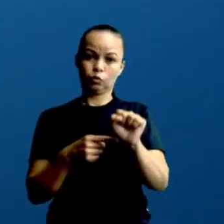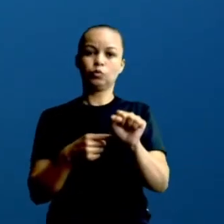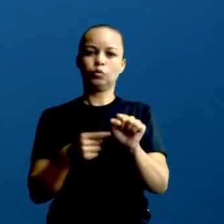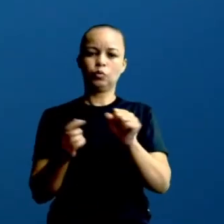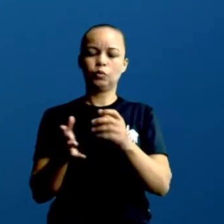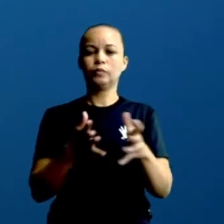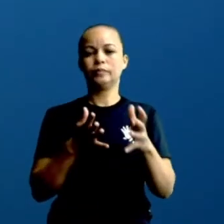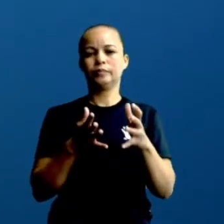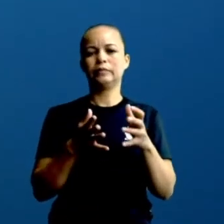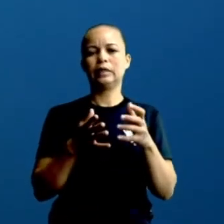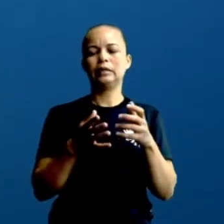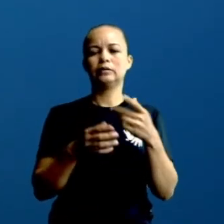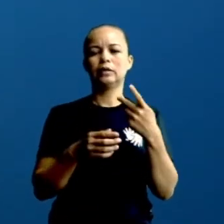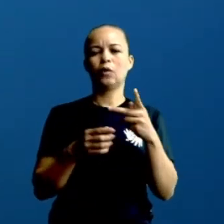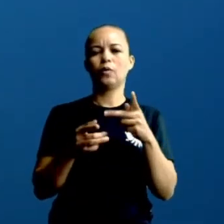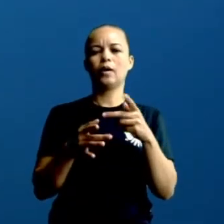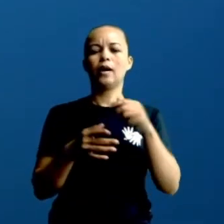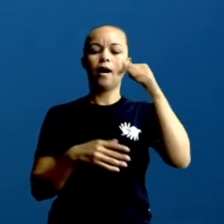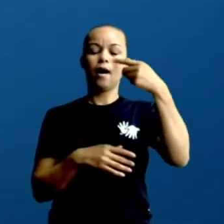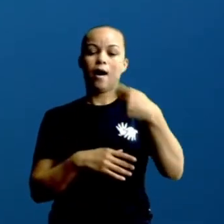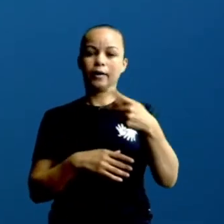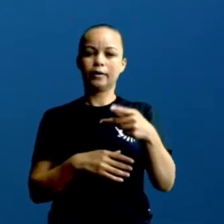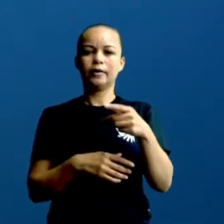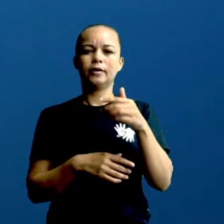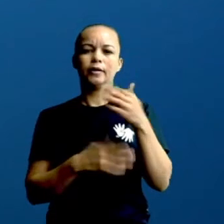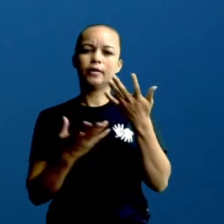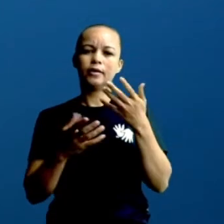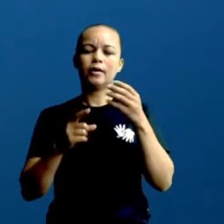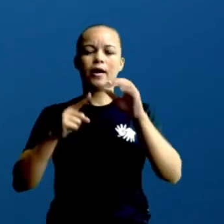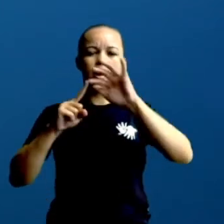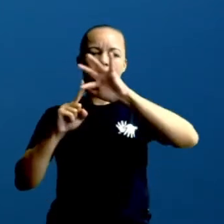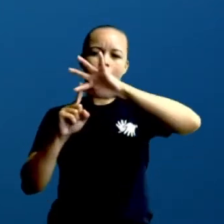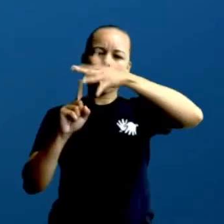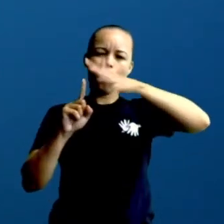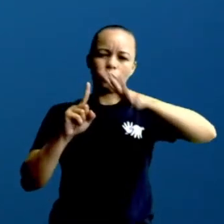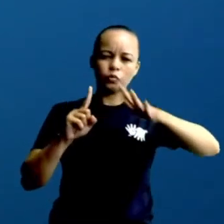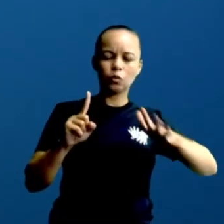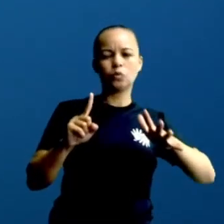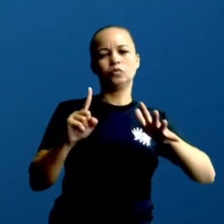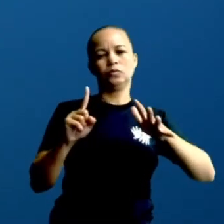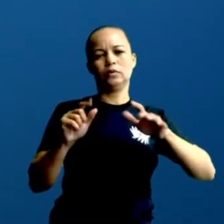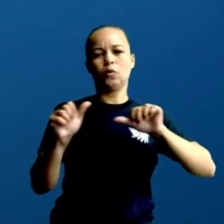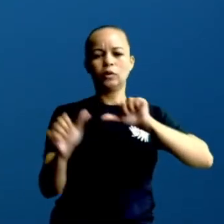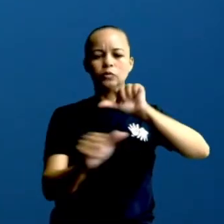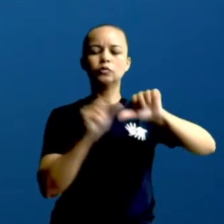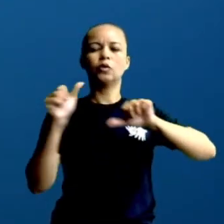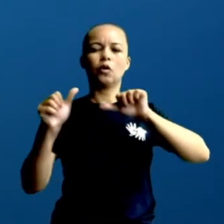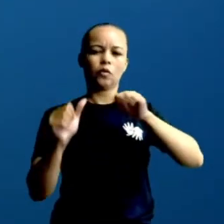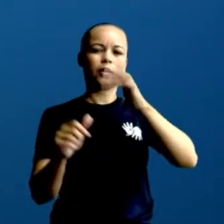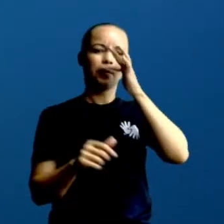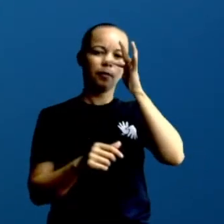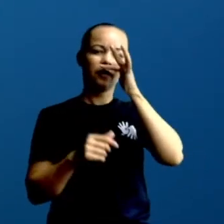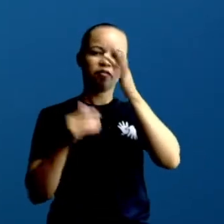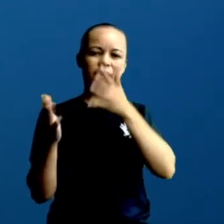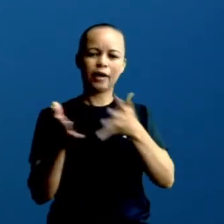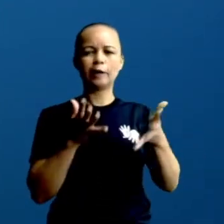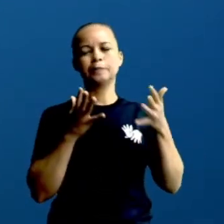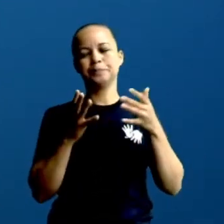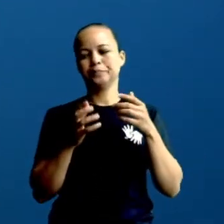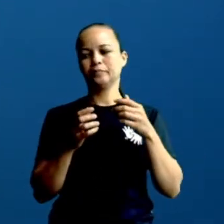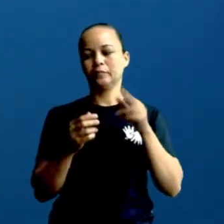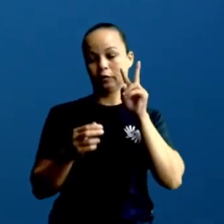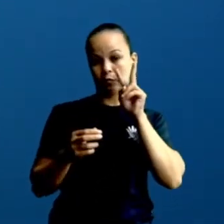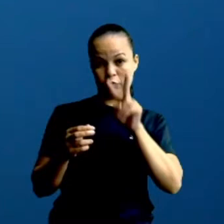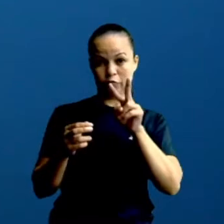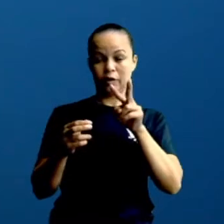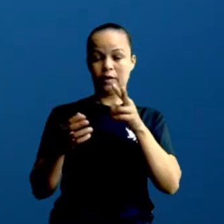sul. Então aqui é outono. E quando aqui é outono, lá é primavera. E quando aqui é primavera, lá é outono. Vamos ver? Vamos ver a